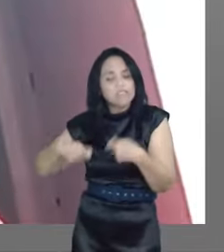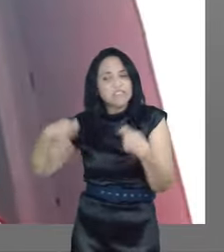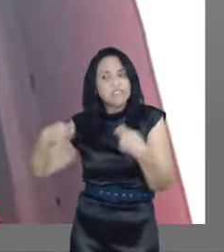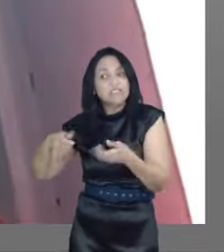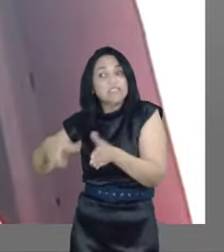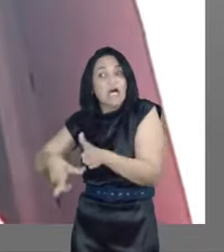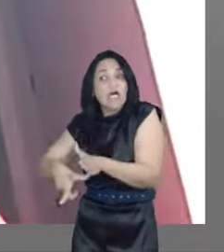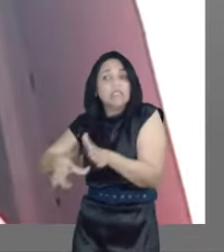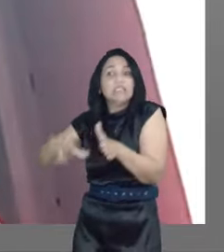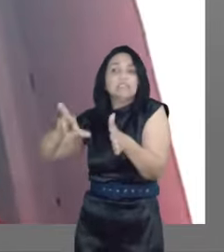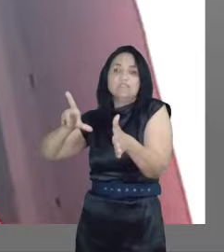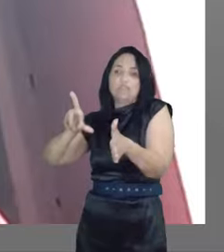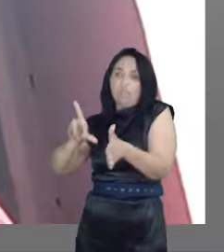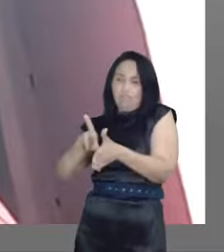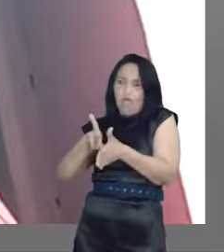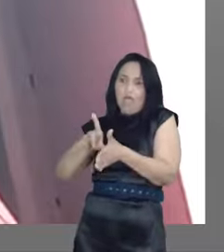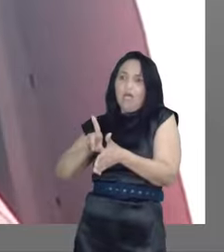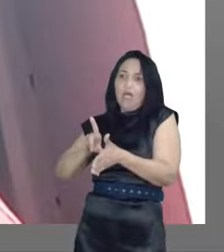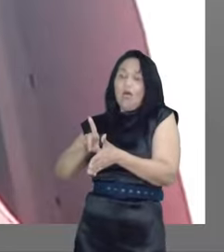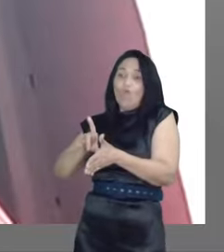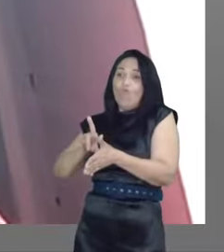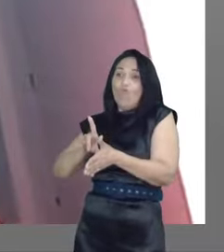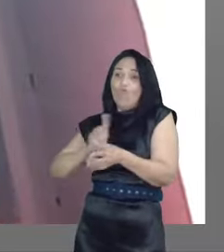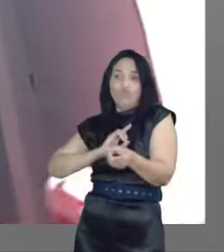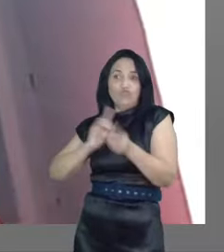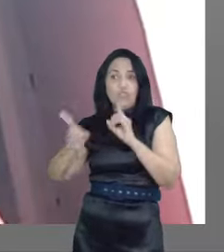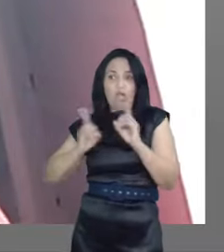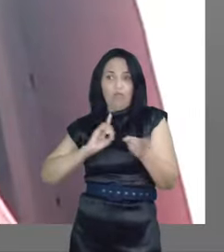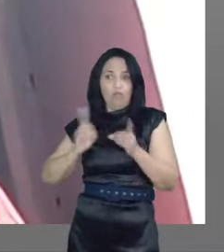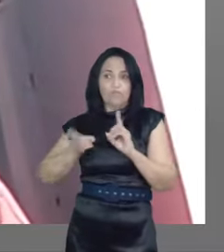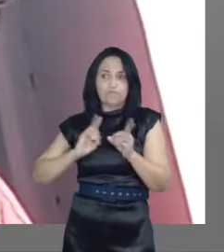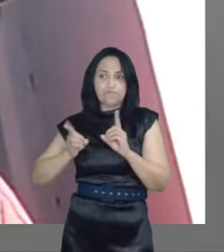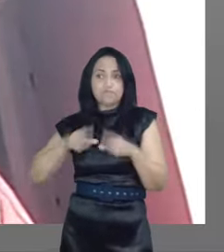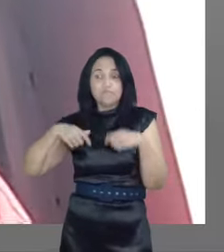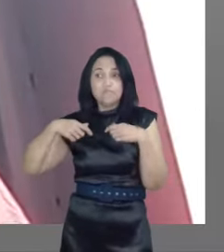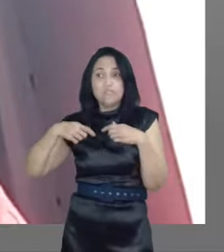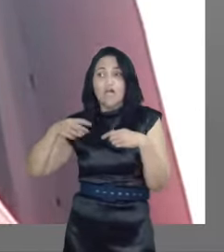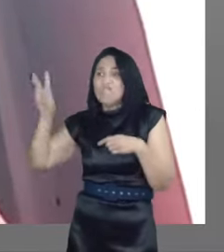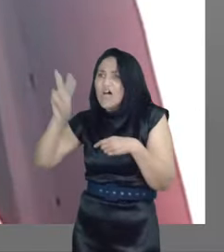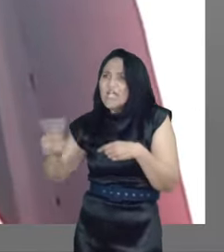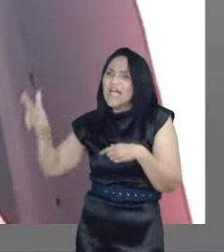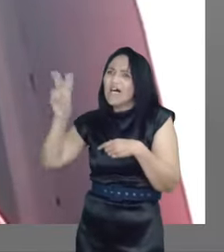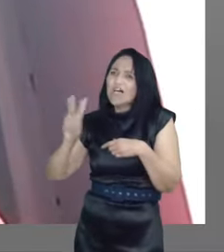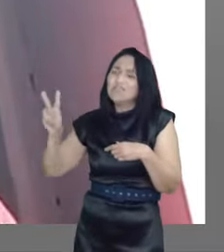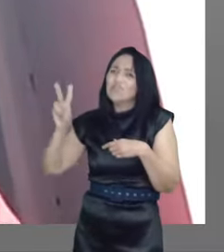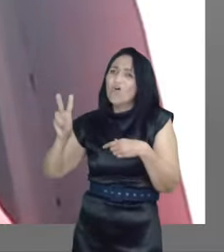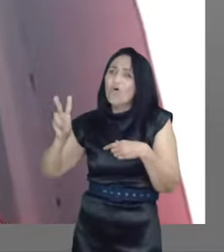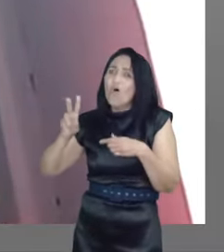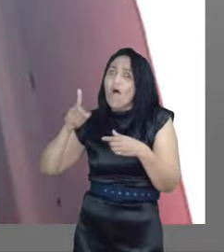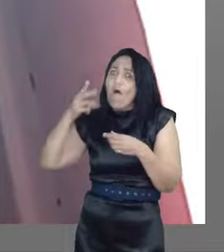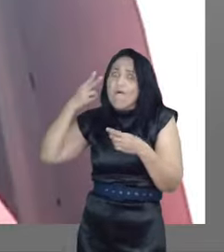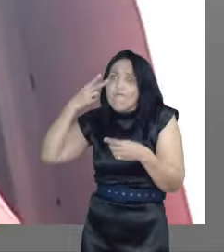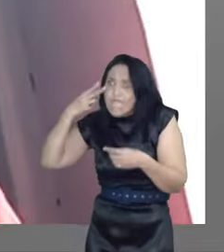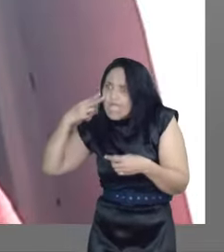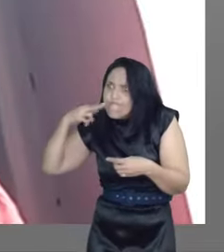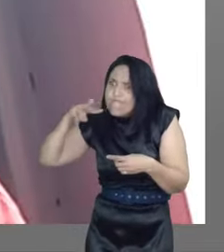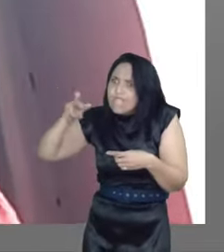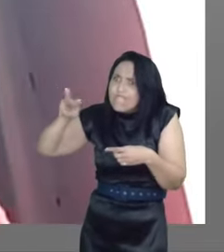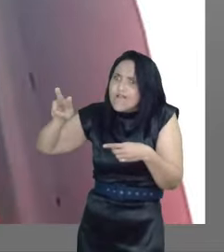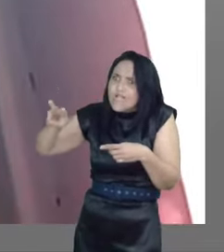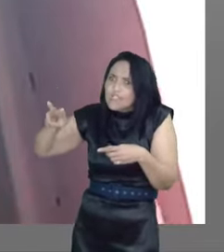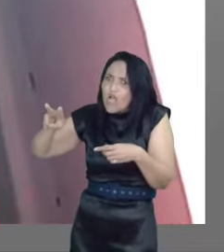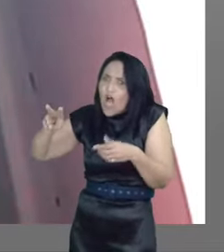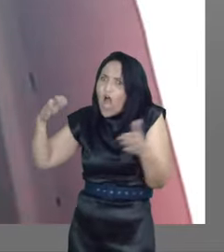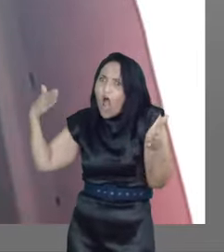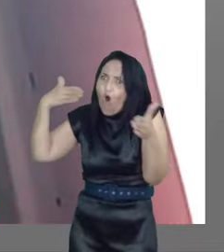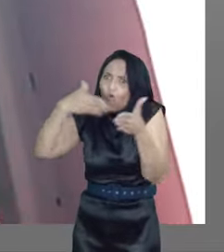gente, vereador, vereadora, olhe a última entrevista aqui, o nosso editorial,